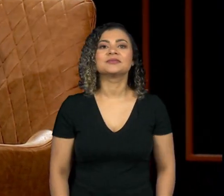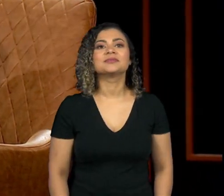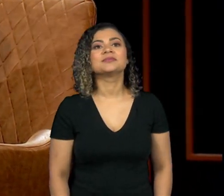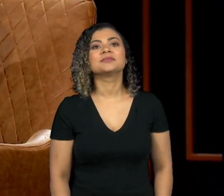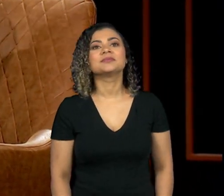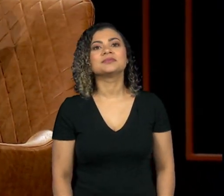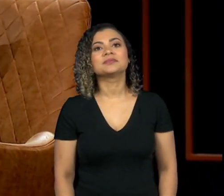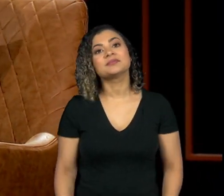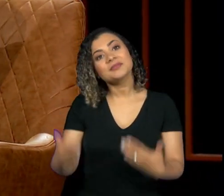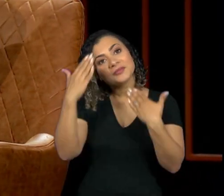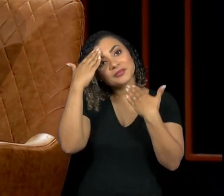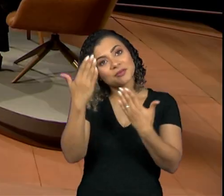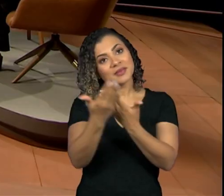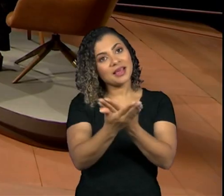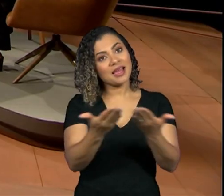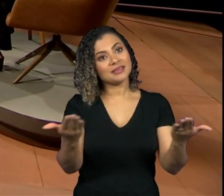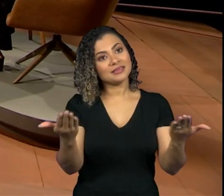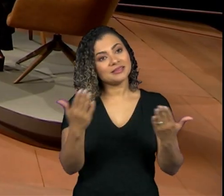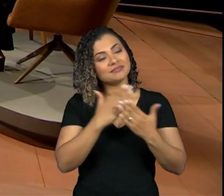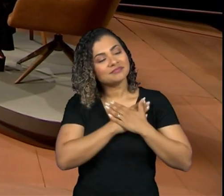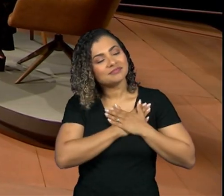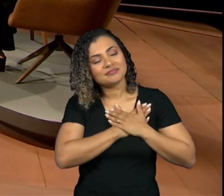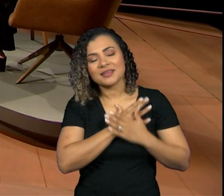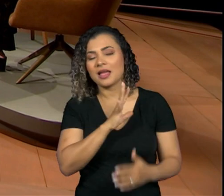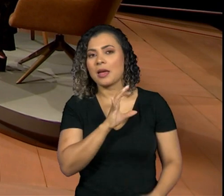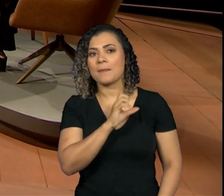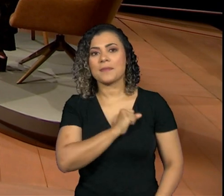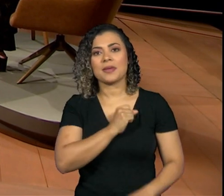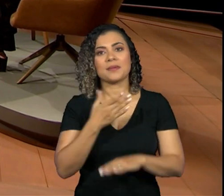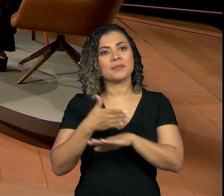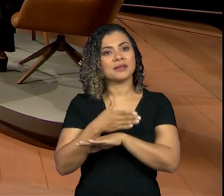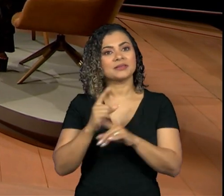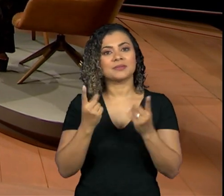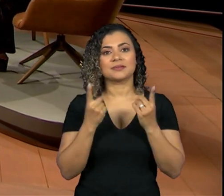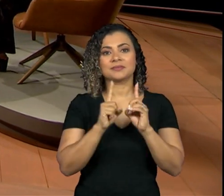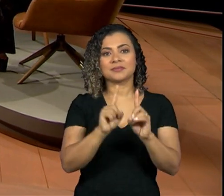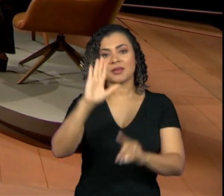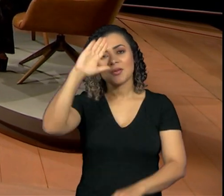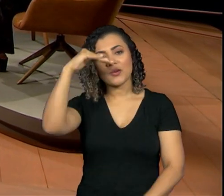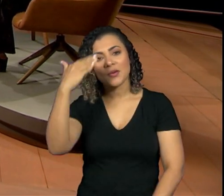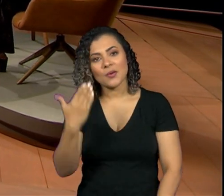E muito obrigada, viu? Eu amei. Foi uma honra.